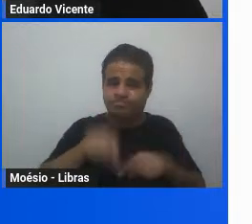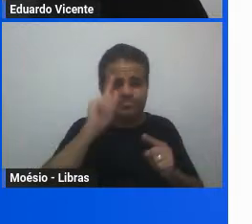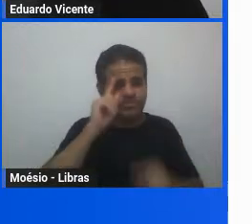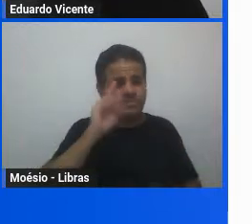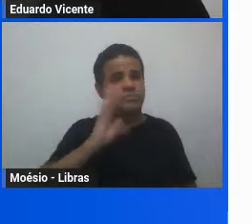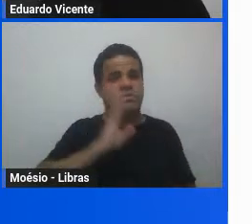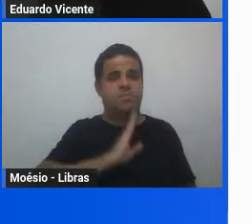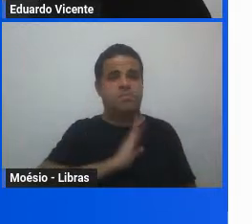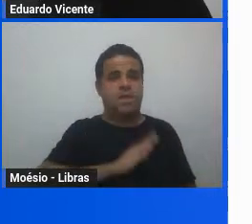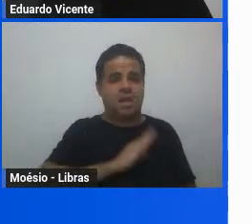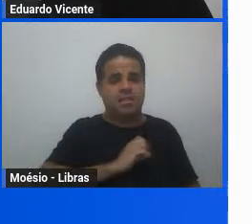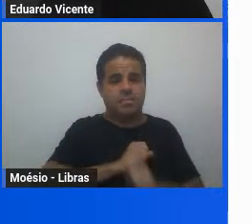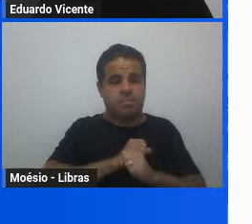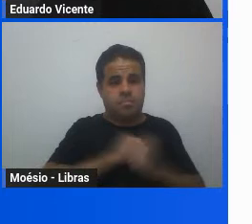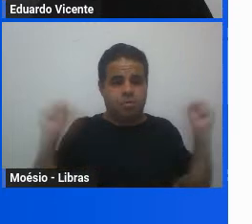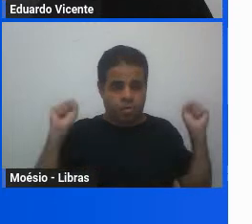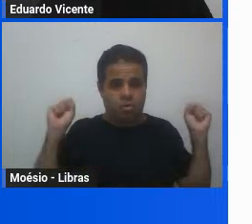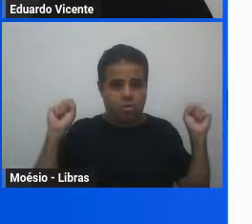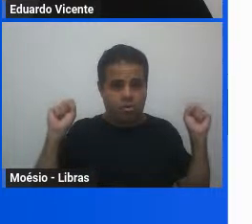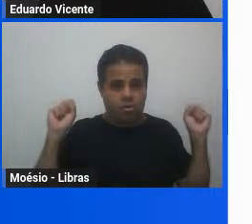cardíaca.